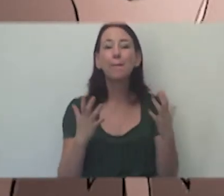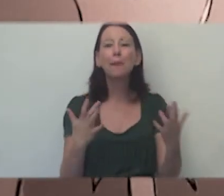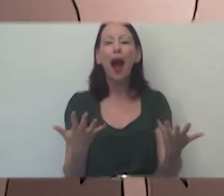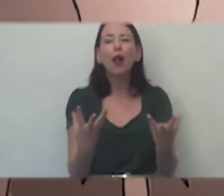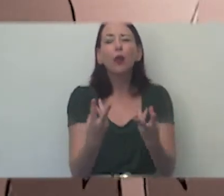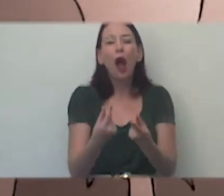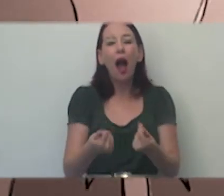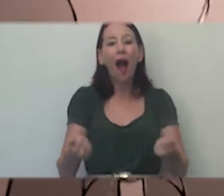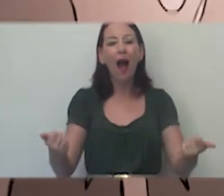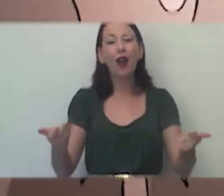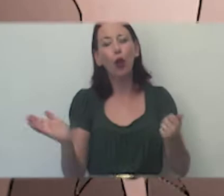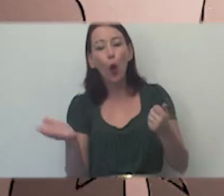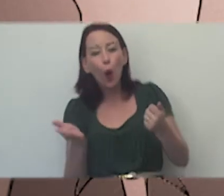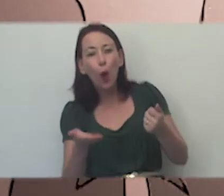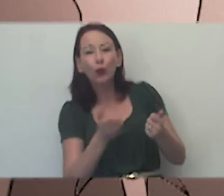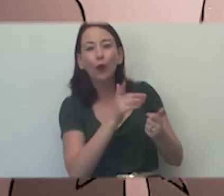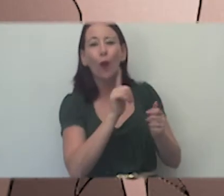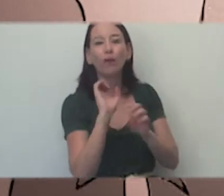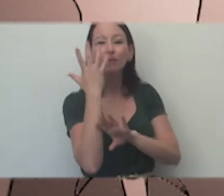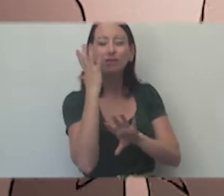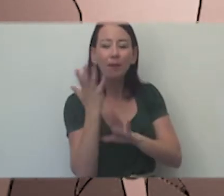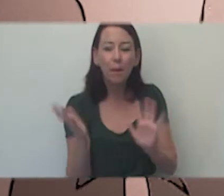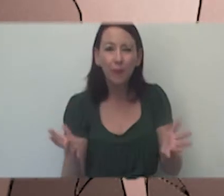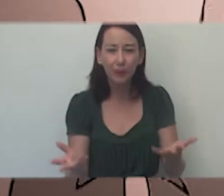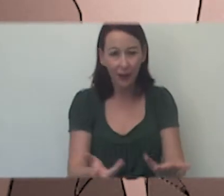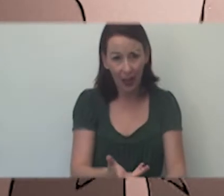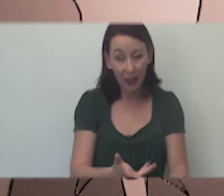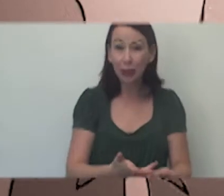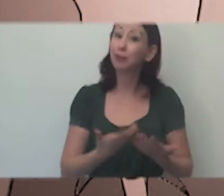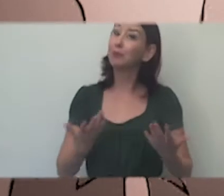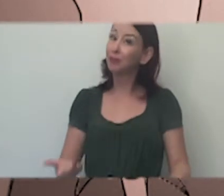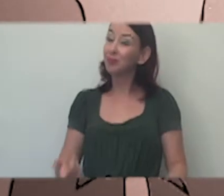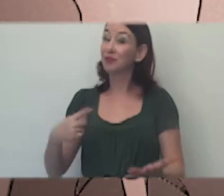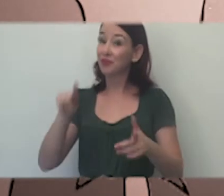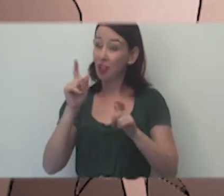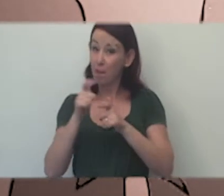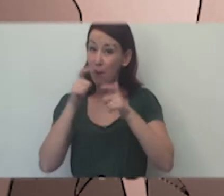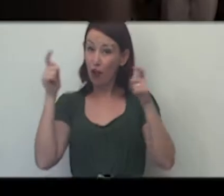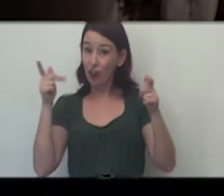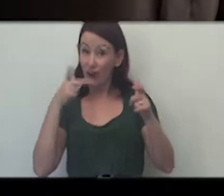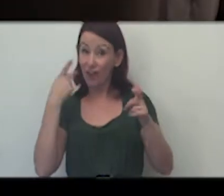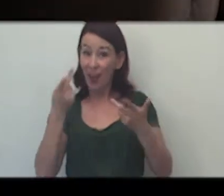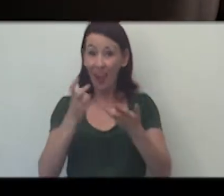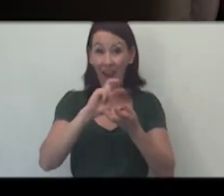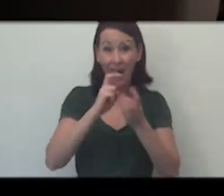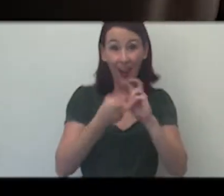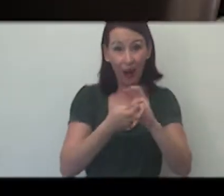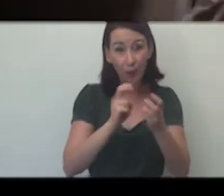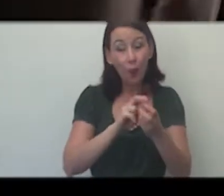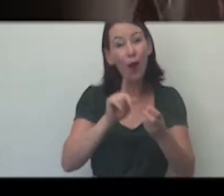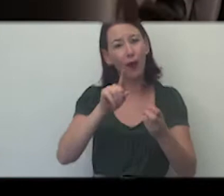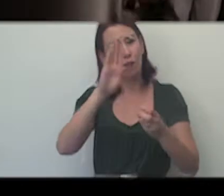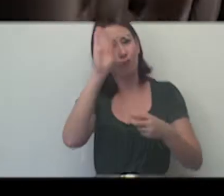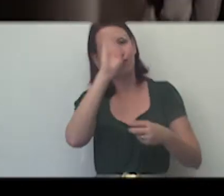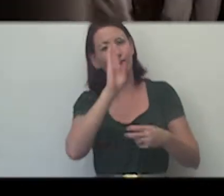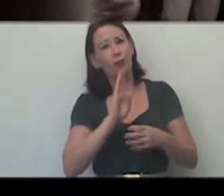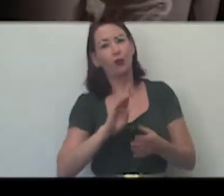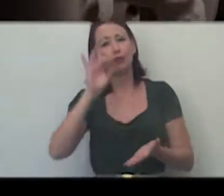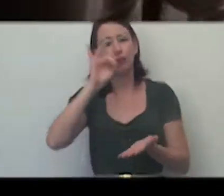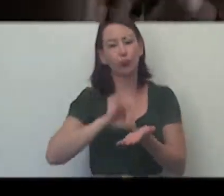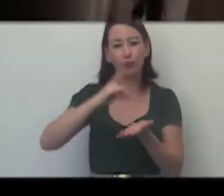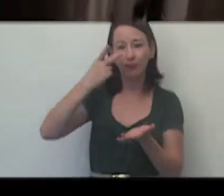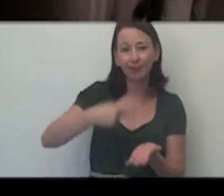foi cortado ou extinto. A maioria afirma a origem brasileira e afrodescendente da capoeira,